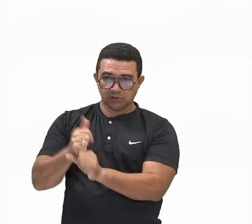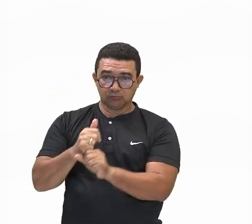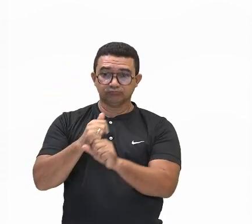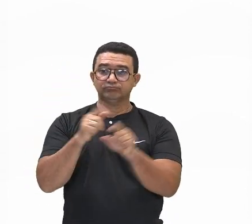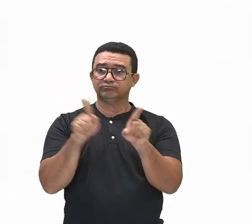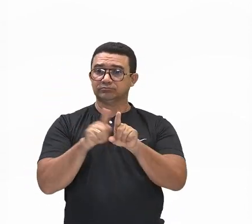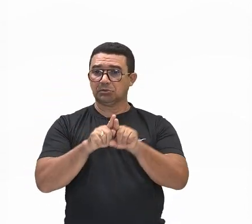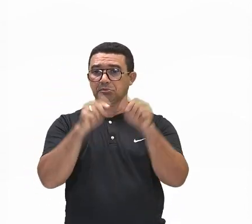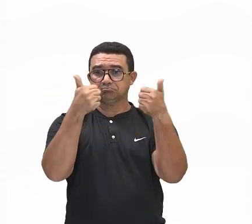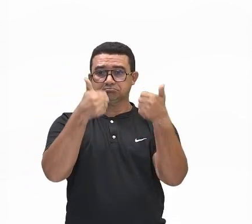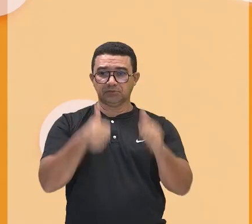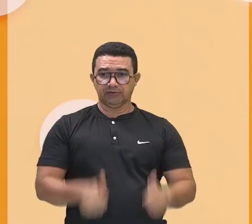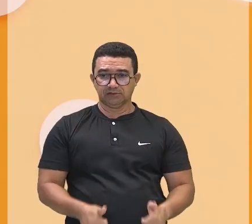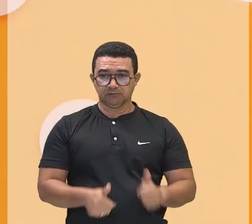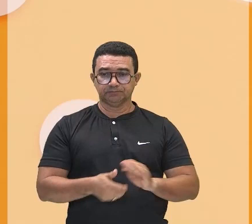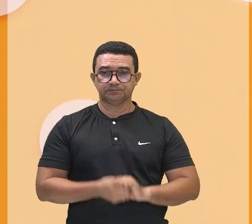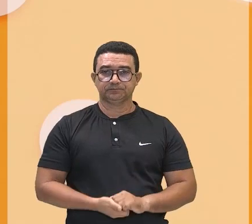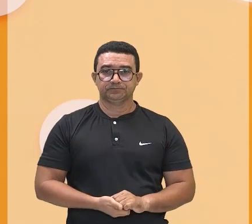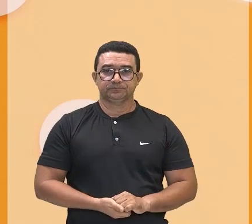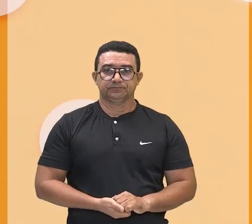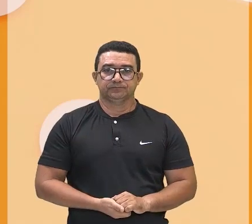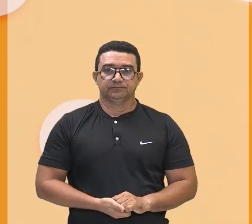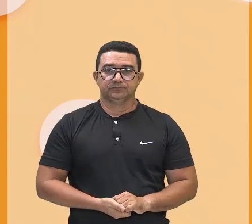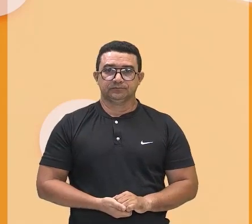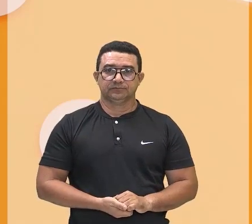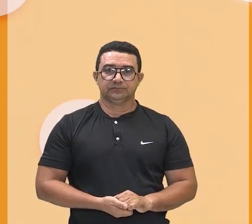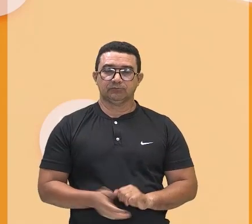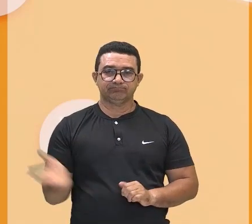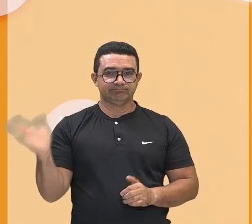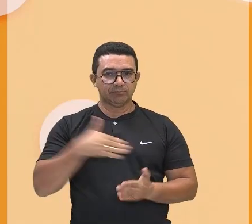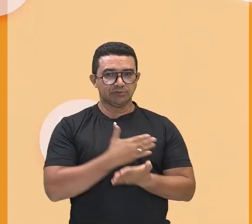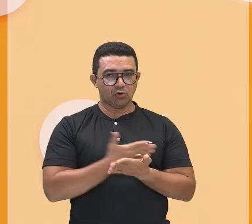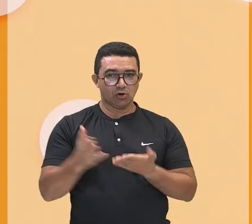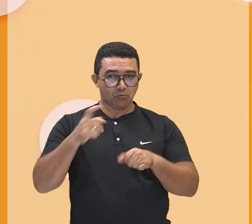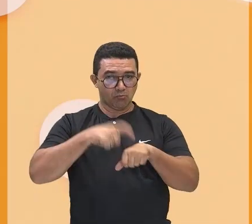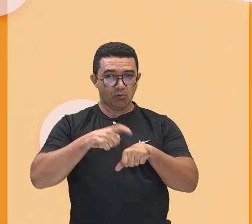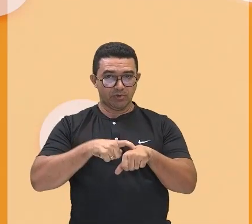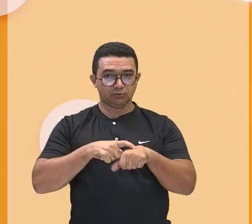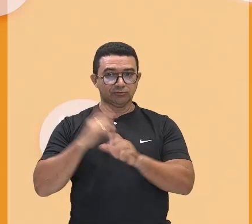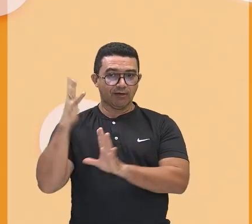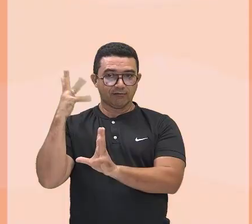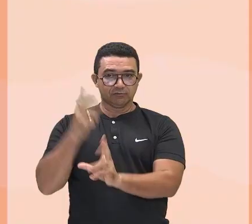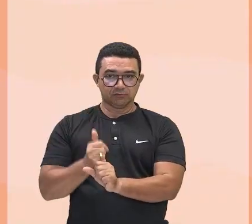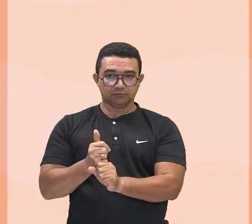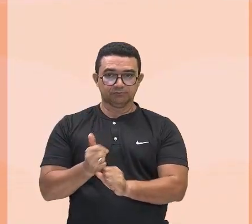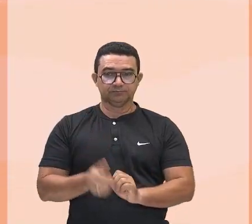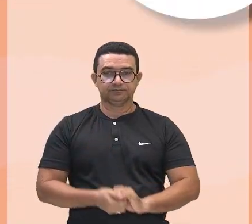e a nossa avaliação. Então, vamos agora para o momento da nossa revisão.